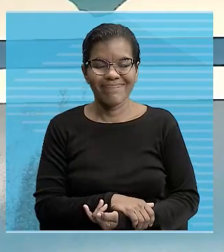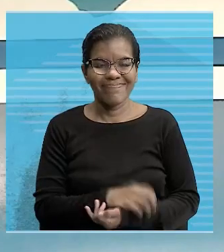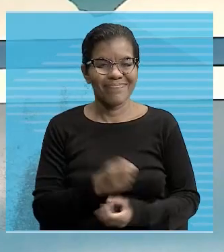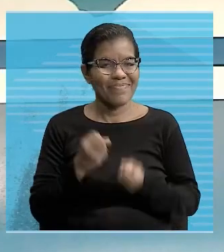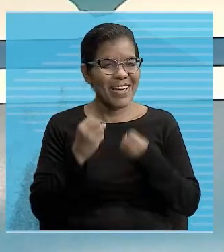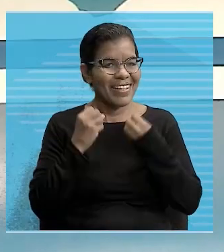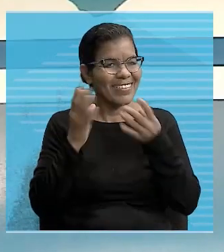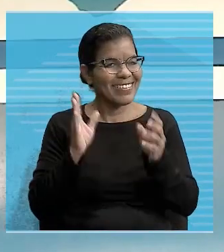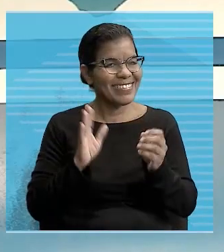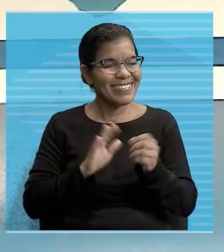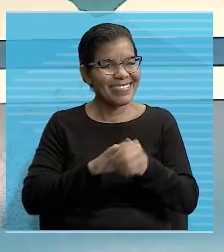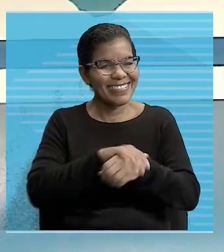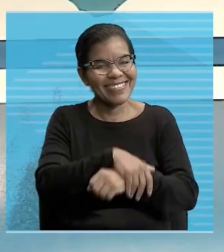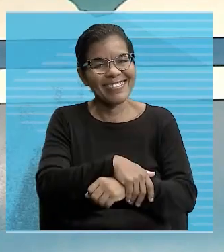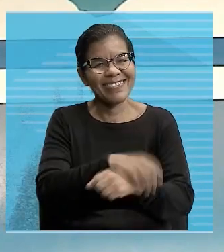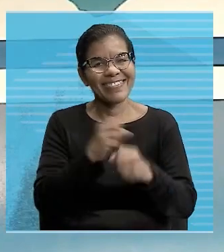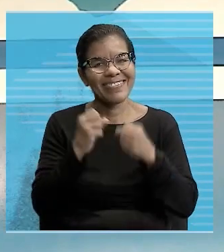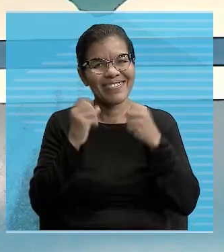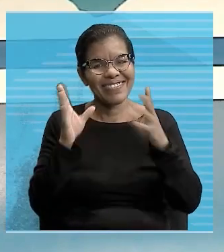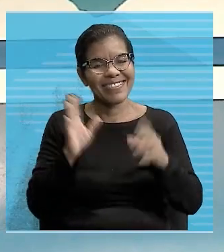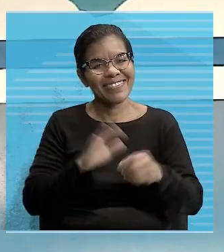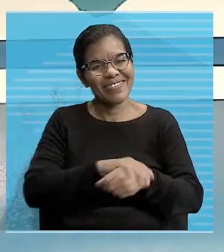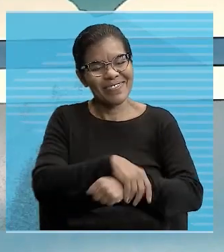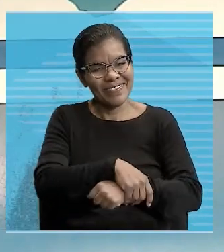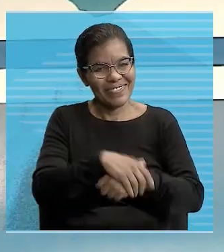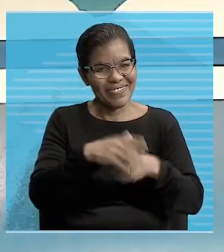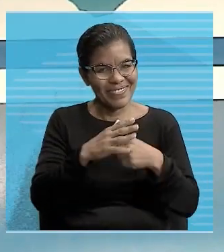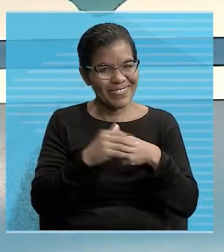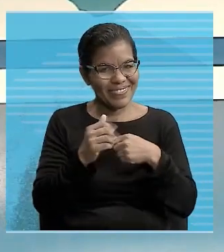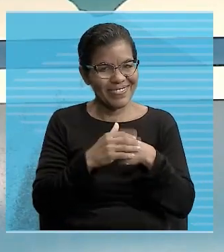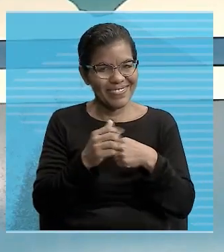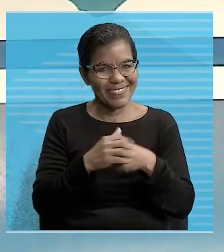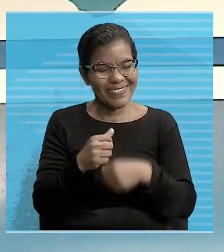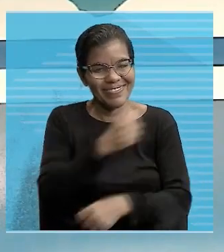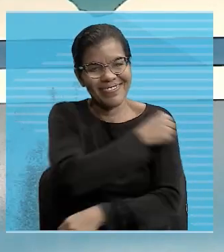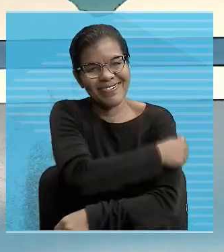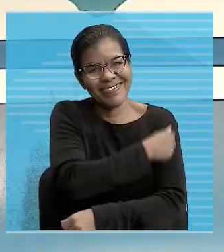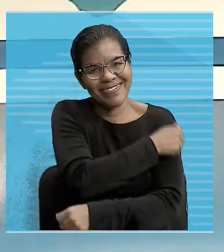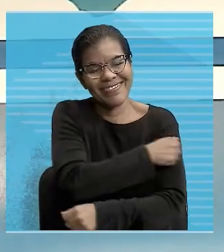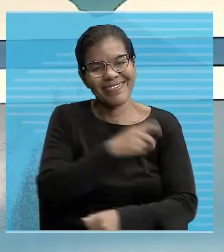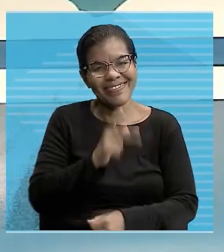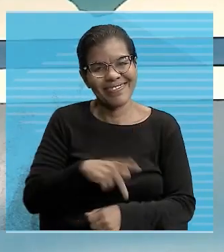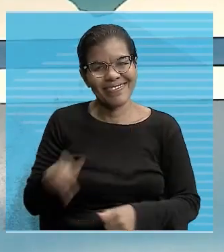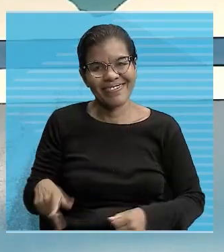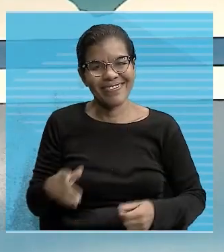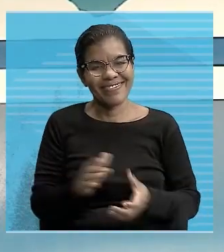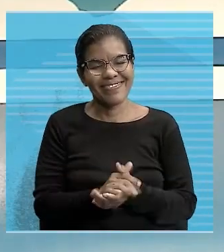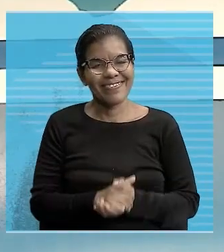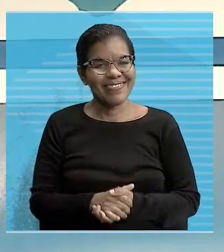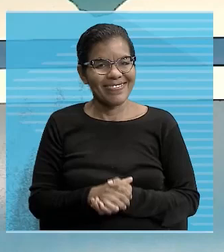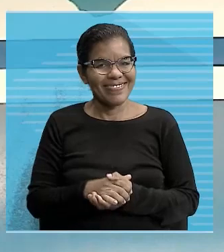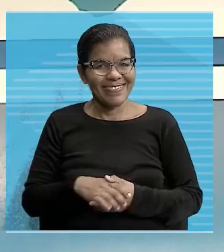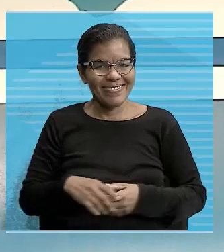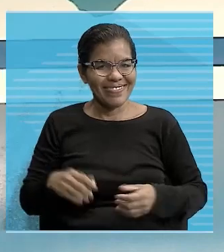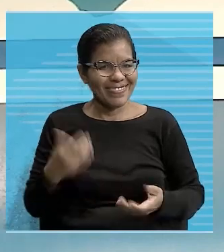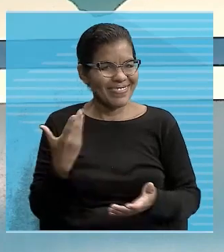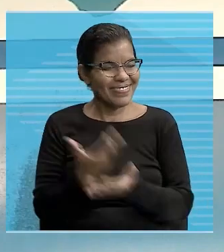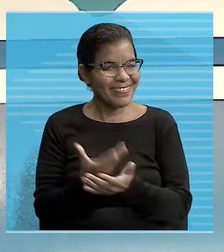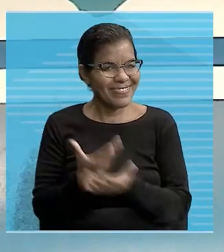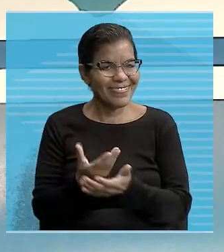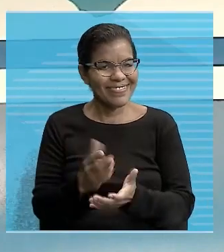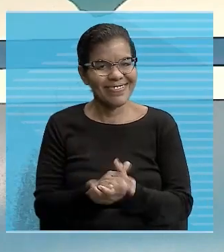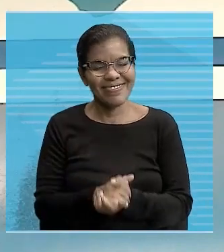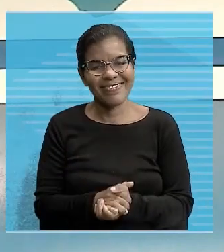Boa noite Boa noite meus queridos e maravilhosos alunos professor joanara para mais uma aula